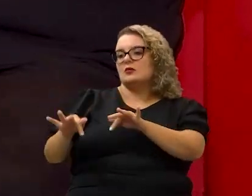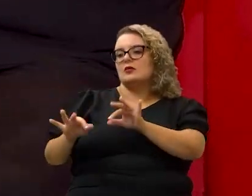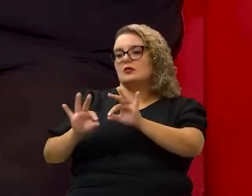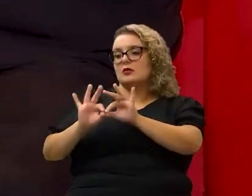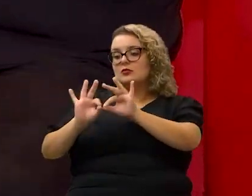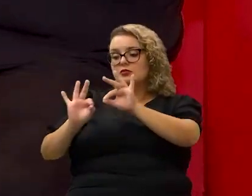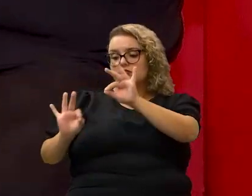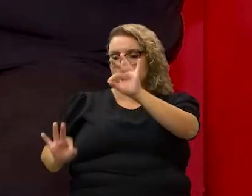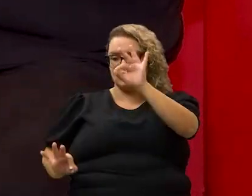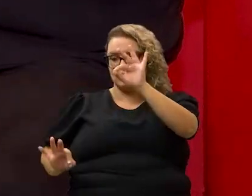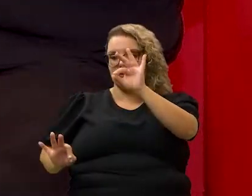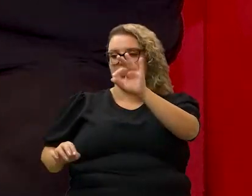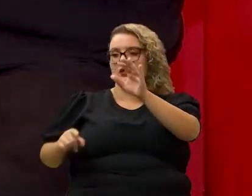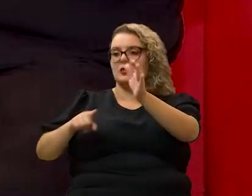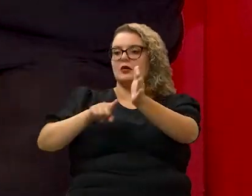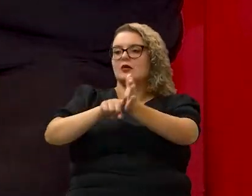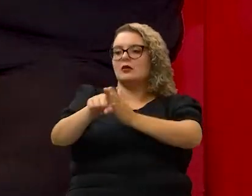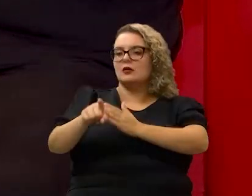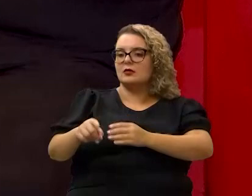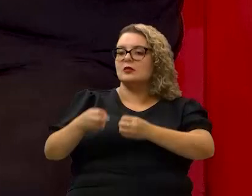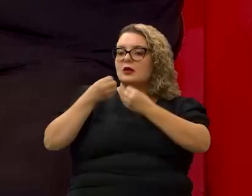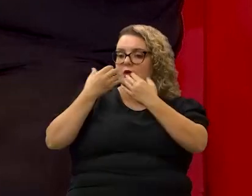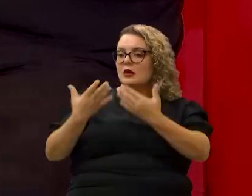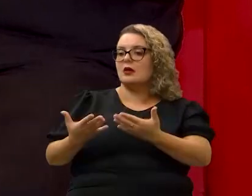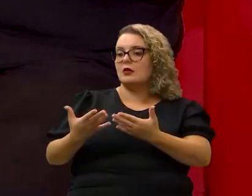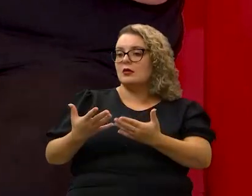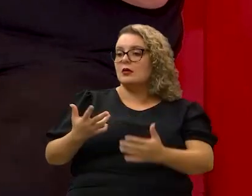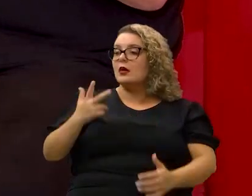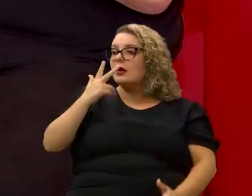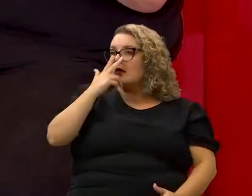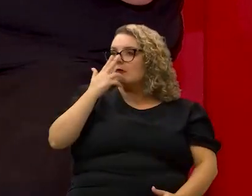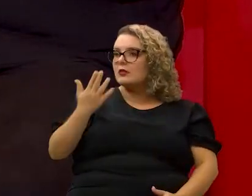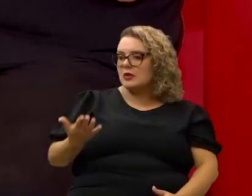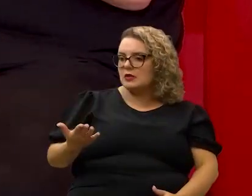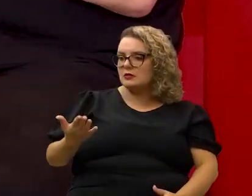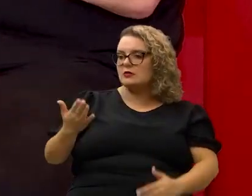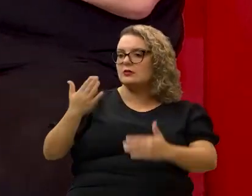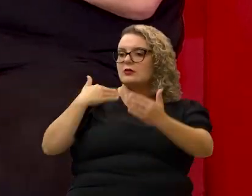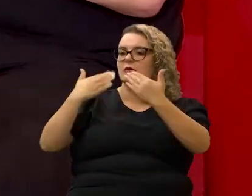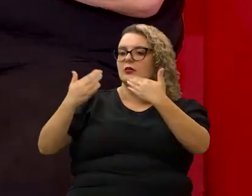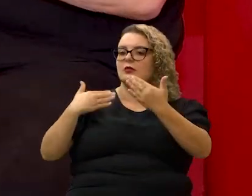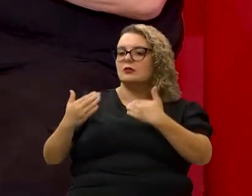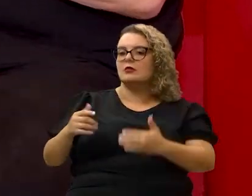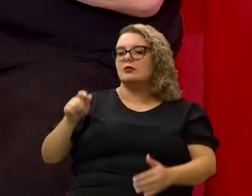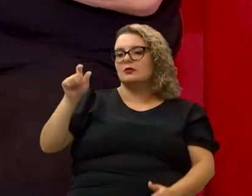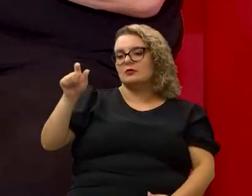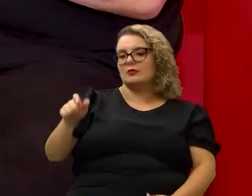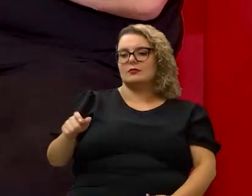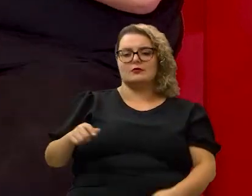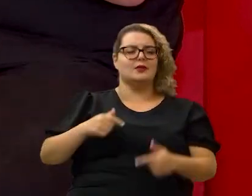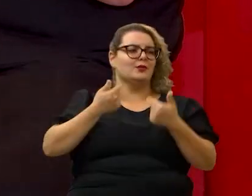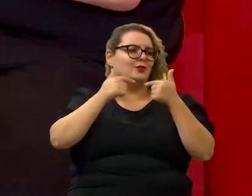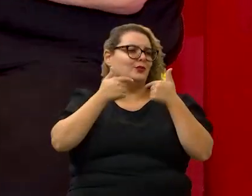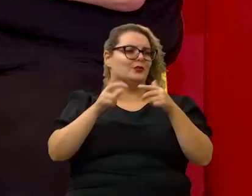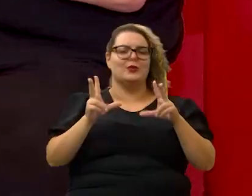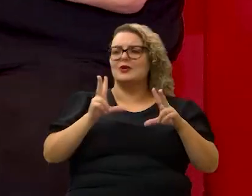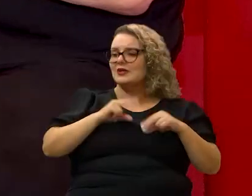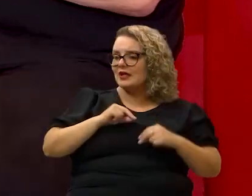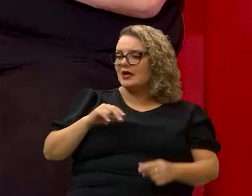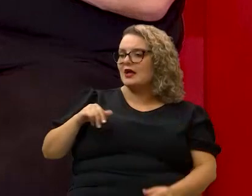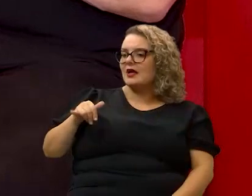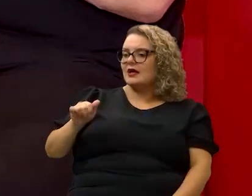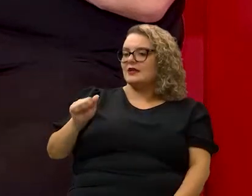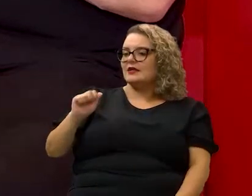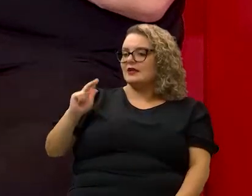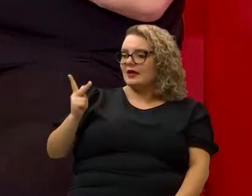muito grande, ele vai te perguntar se aquilo tá bom. Aí parece também que você está conversando com alguém. A ilusão da IA